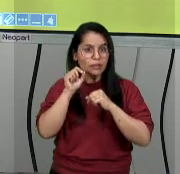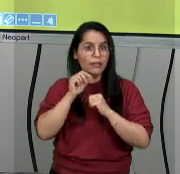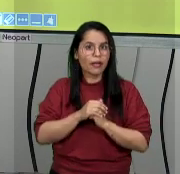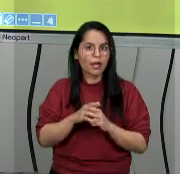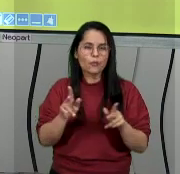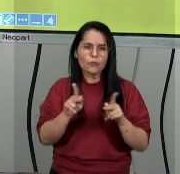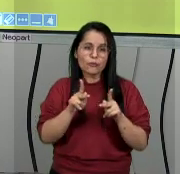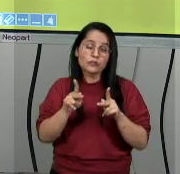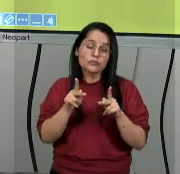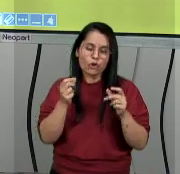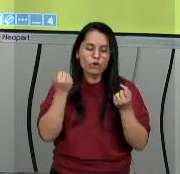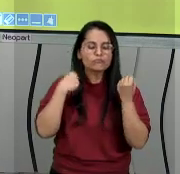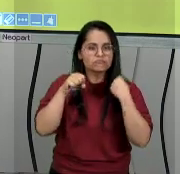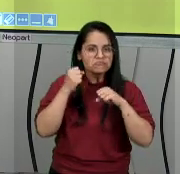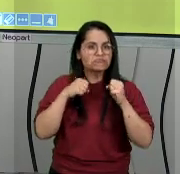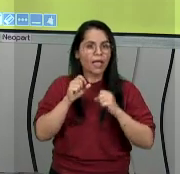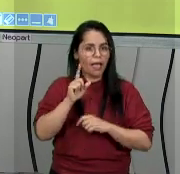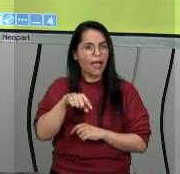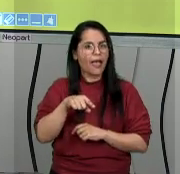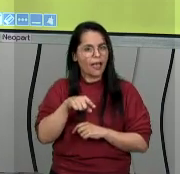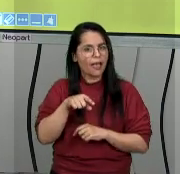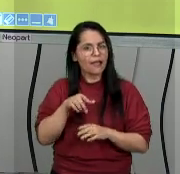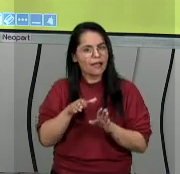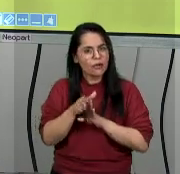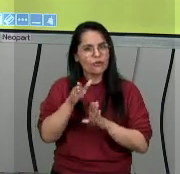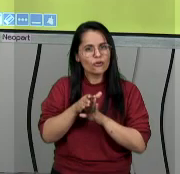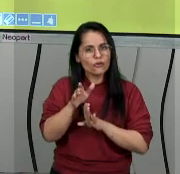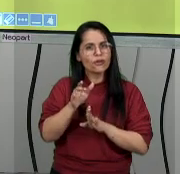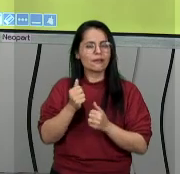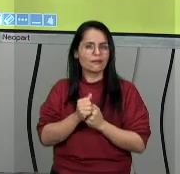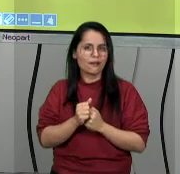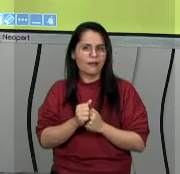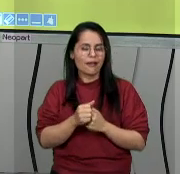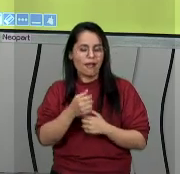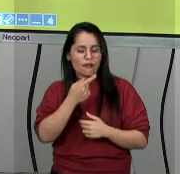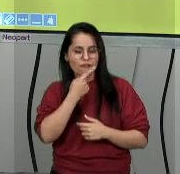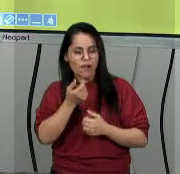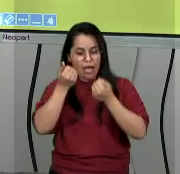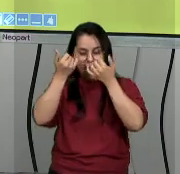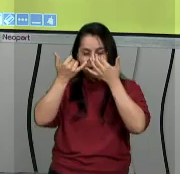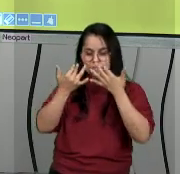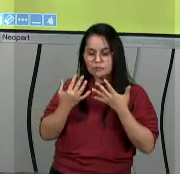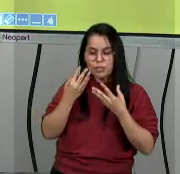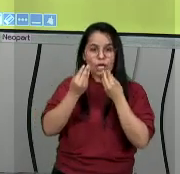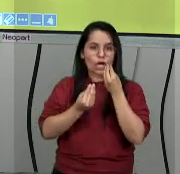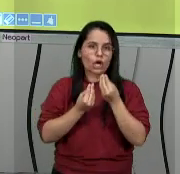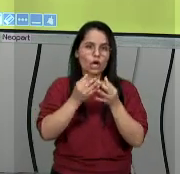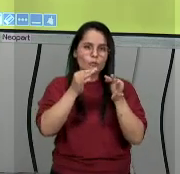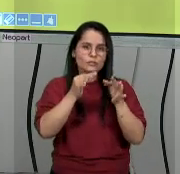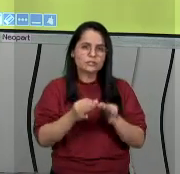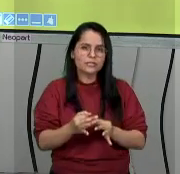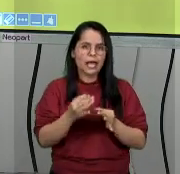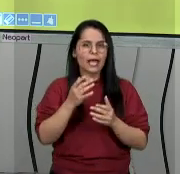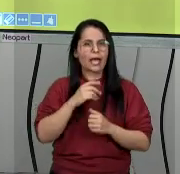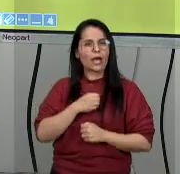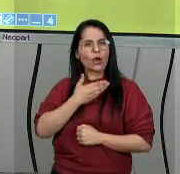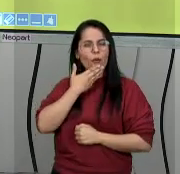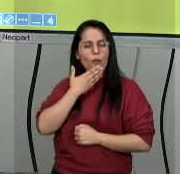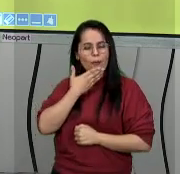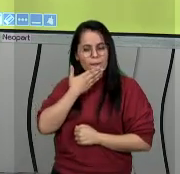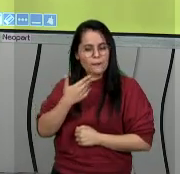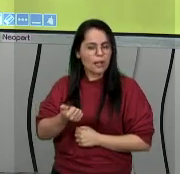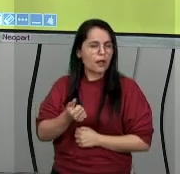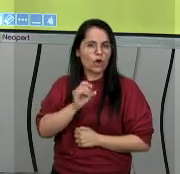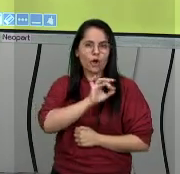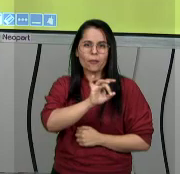de educação física. É ele que nos ajuda, que nos orienta, que fala, né, assim, qual que é o exercício mais adequado